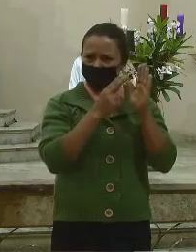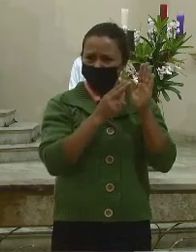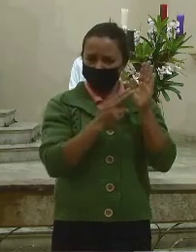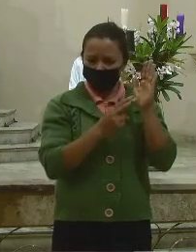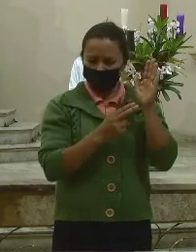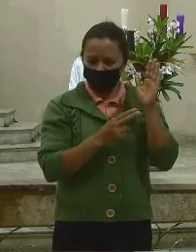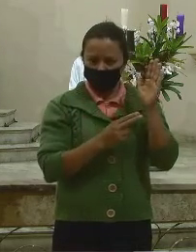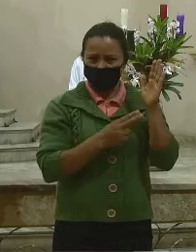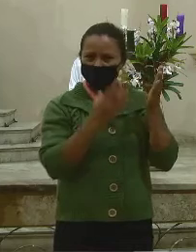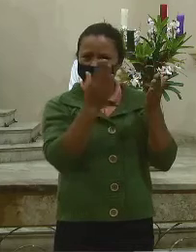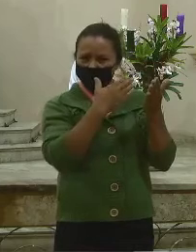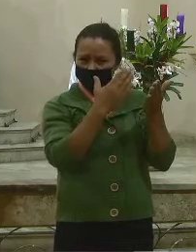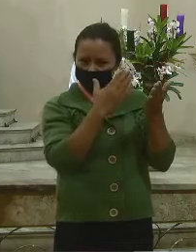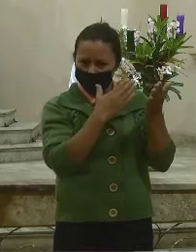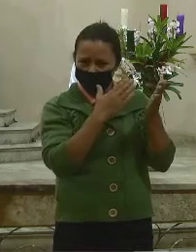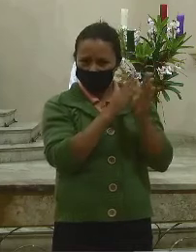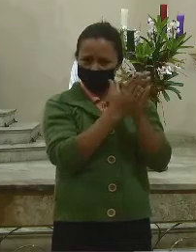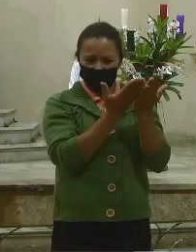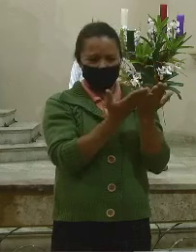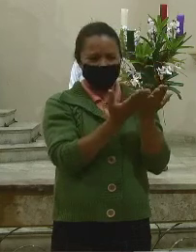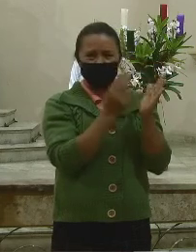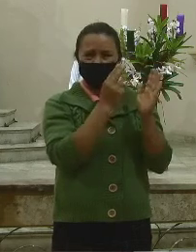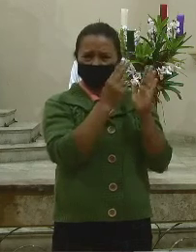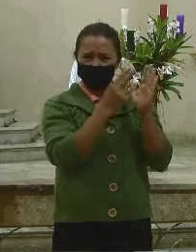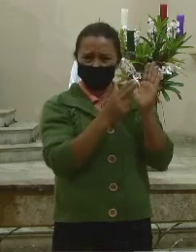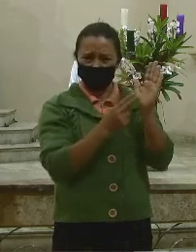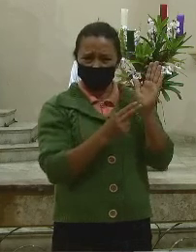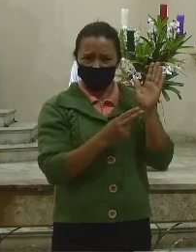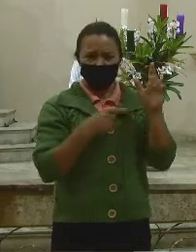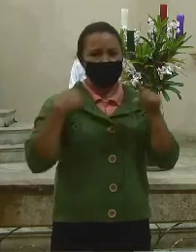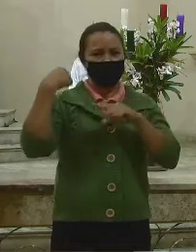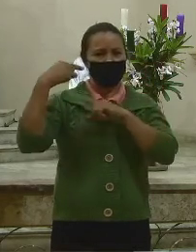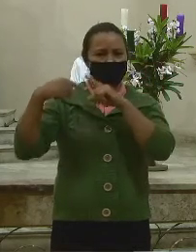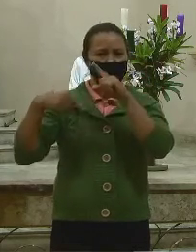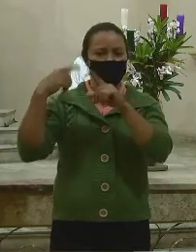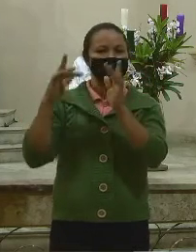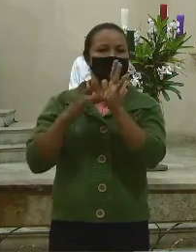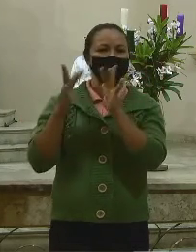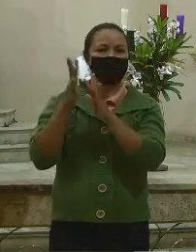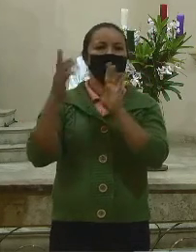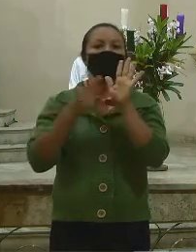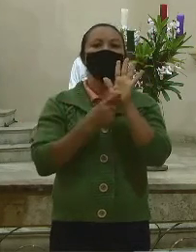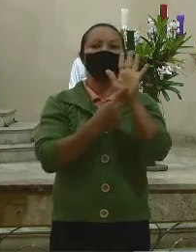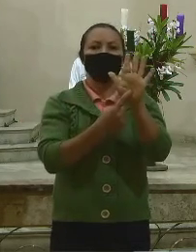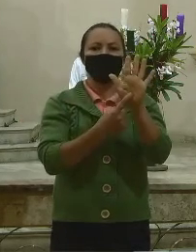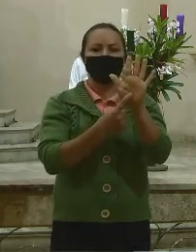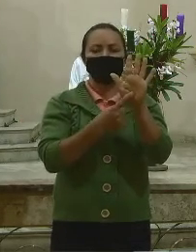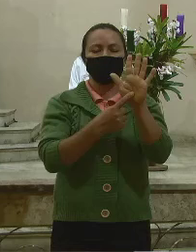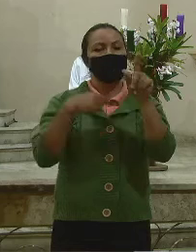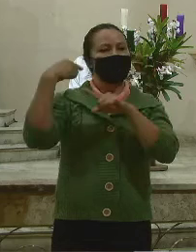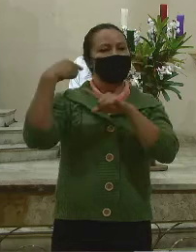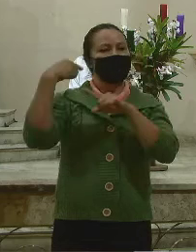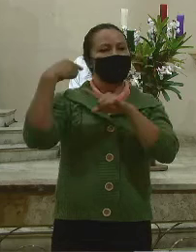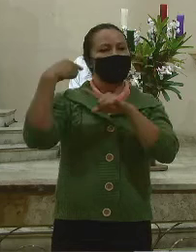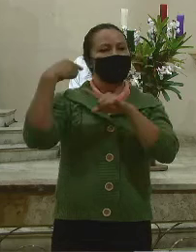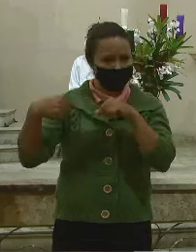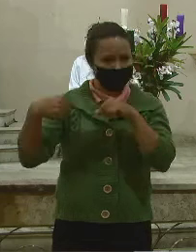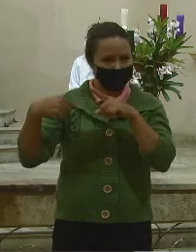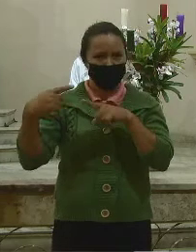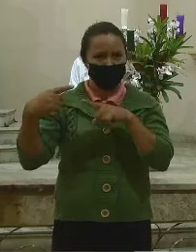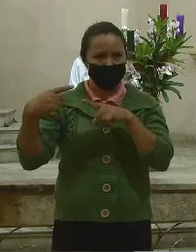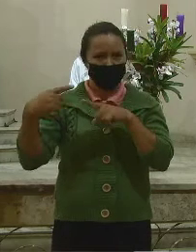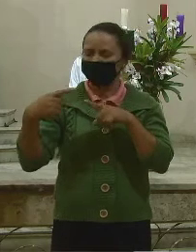preciosa página da Bíblia? A genealogia de Jesus mostra as suas origens, e lendo cada um